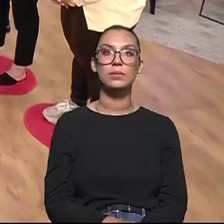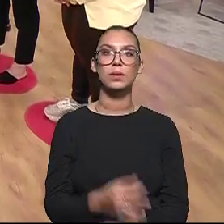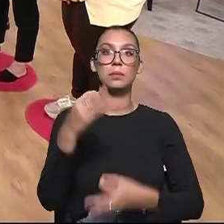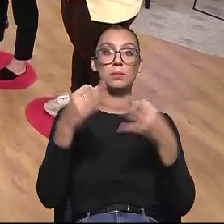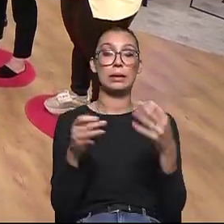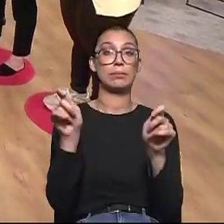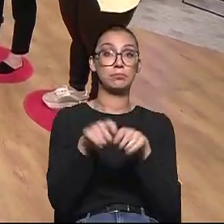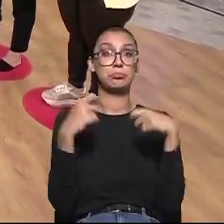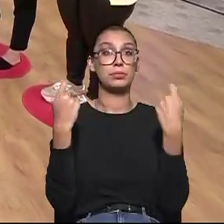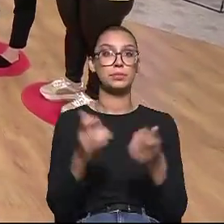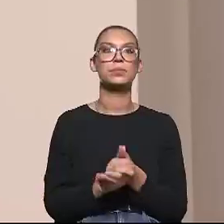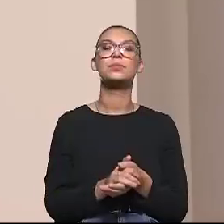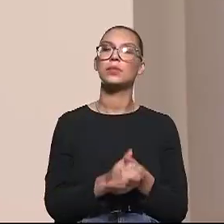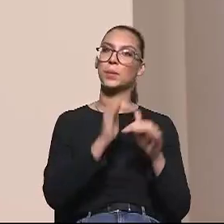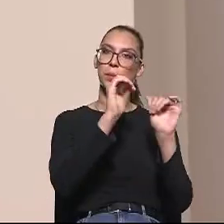Está certo!